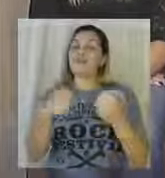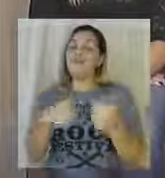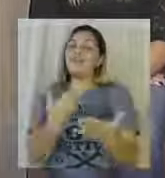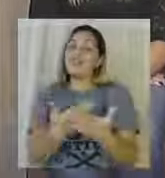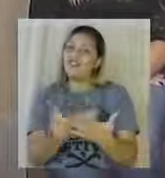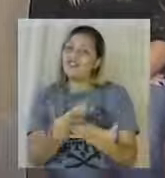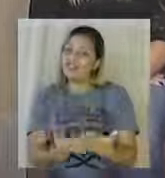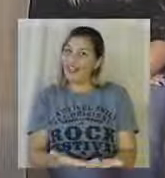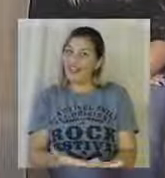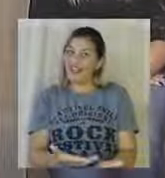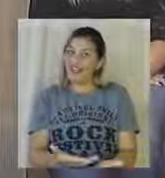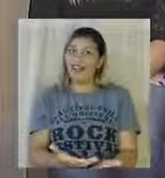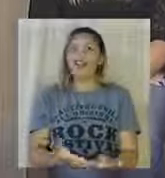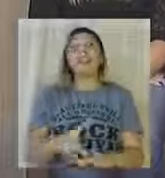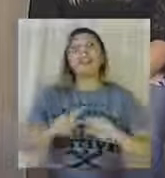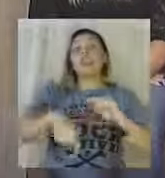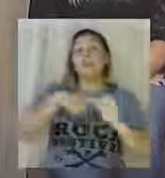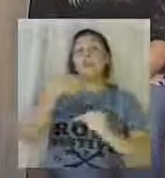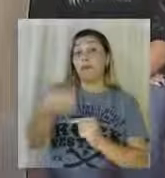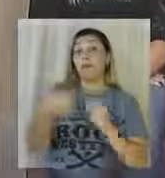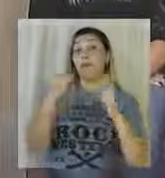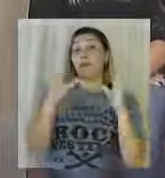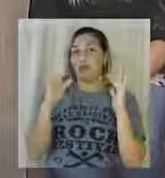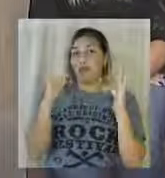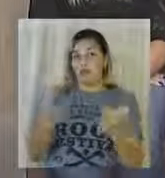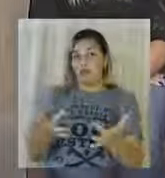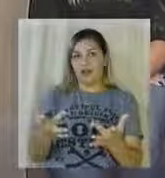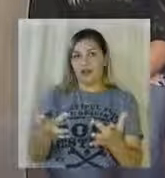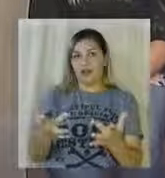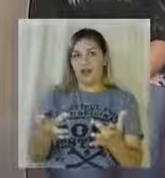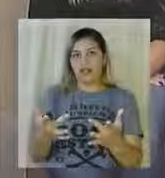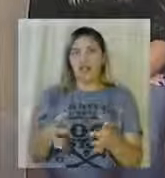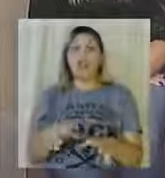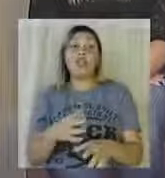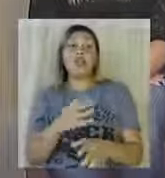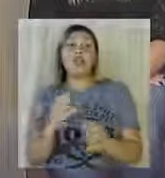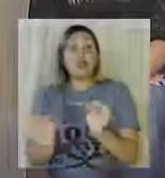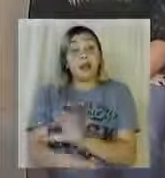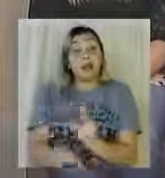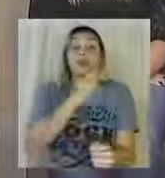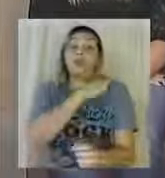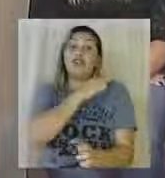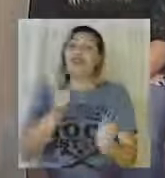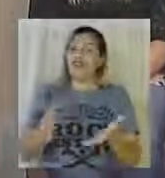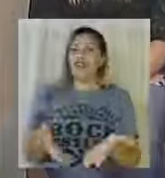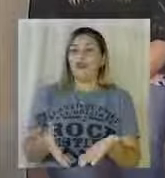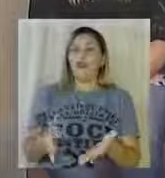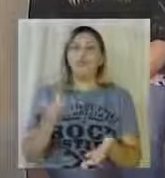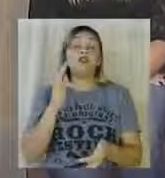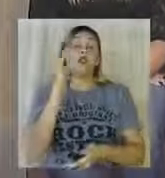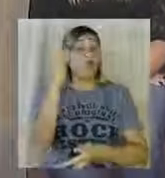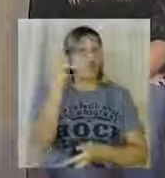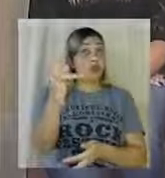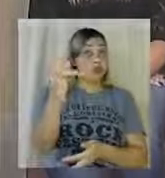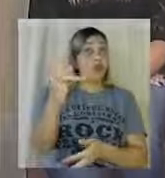eu me formei agora há pouco. É questão só de sonho, futuramente sim.